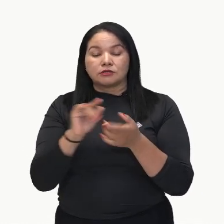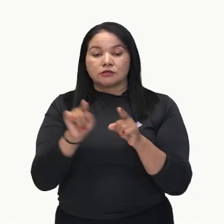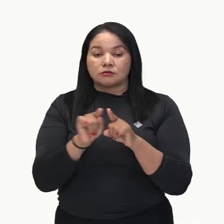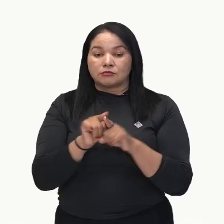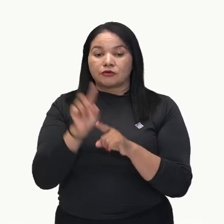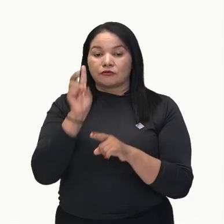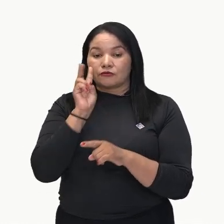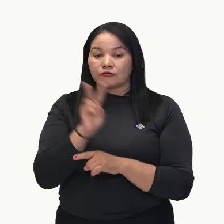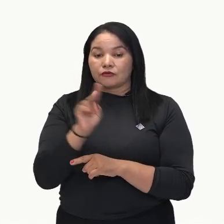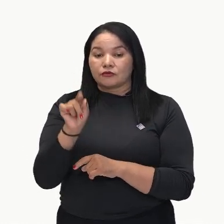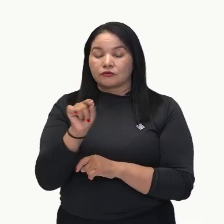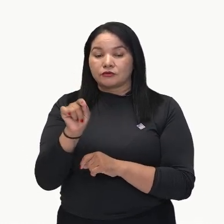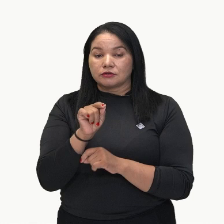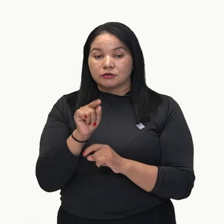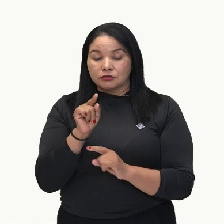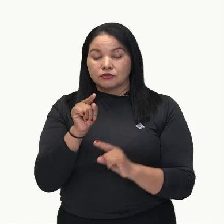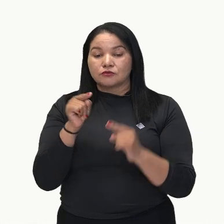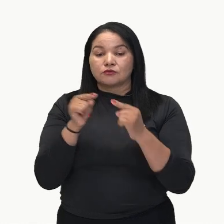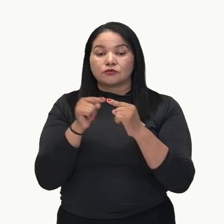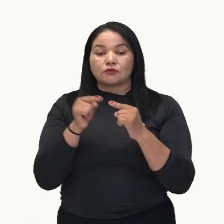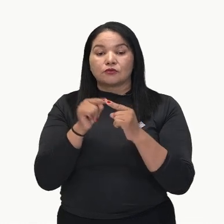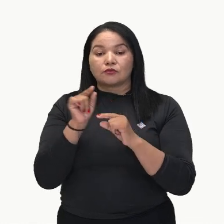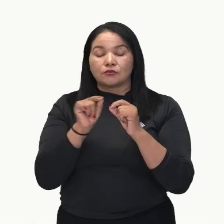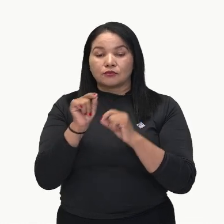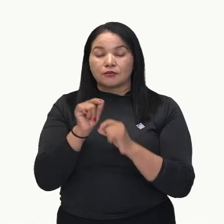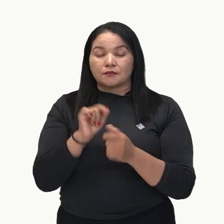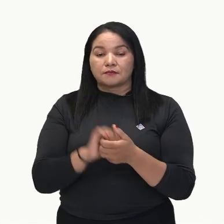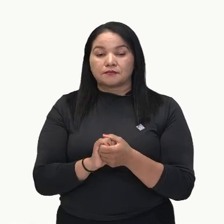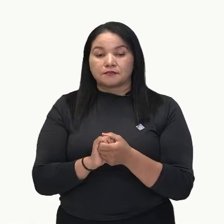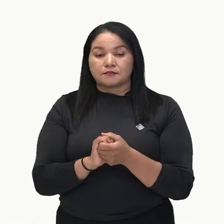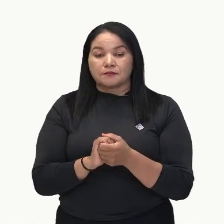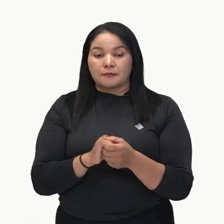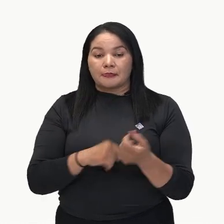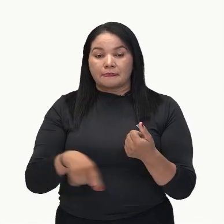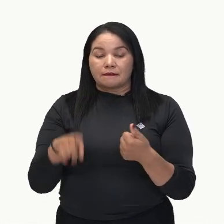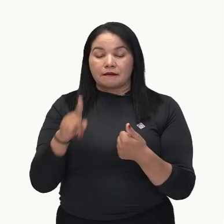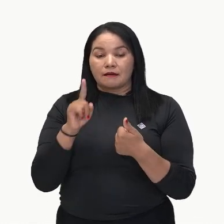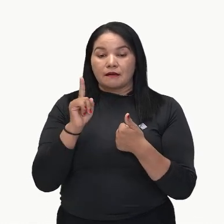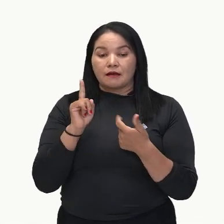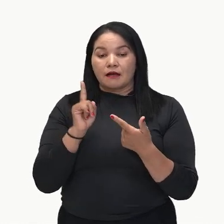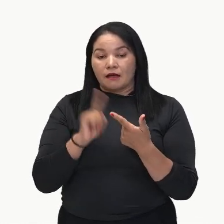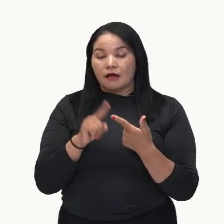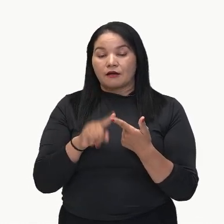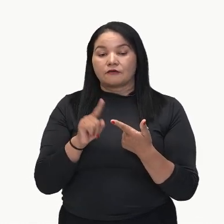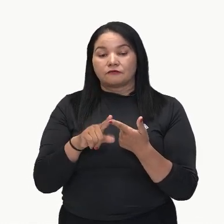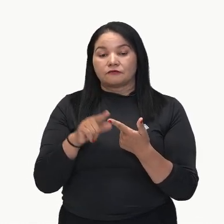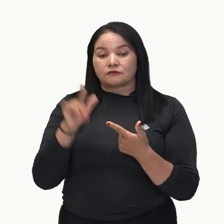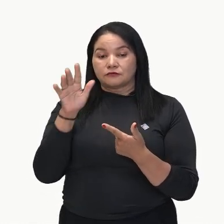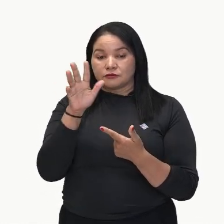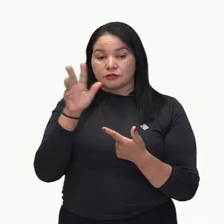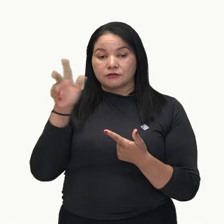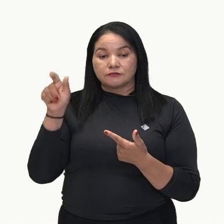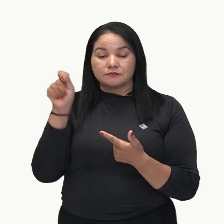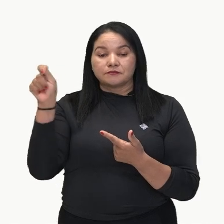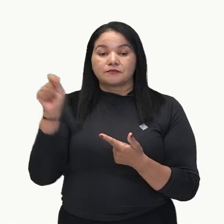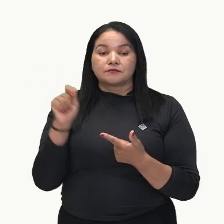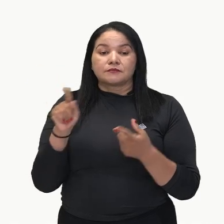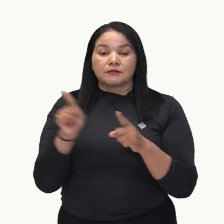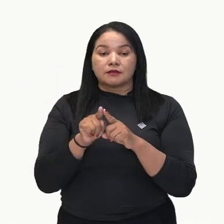nós podemos identificar, no caso, a África, né? Também nessa região,